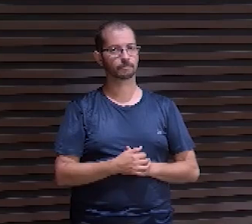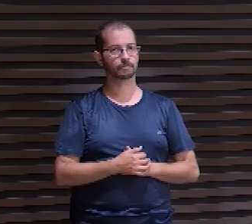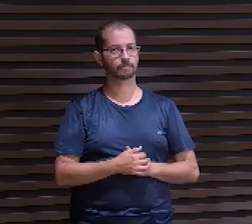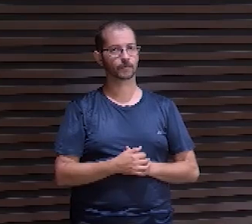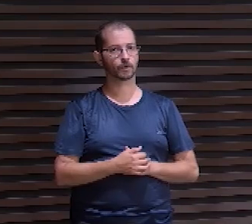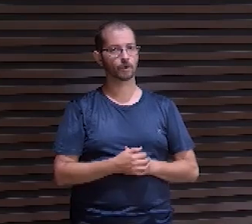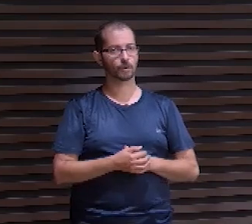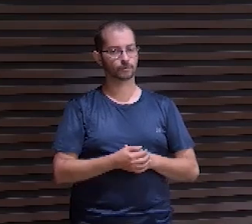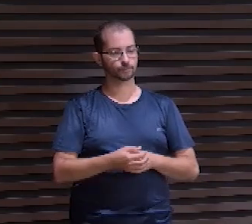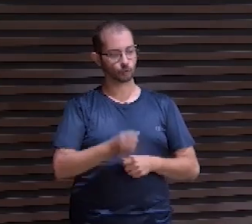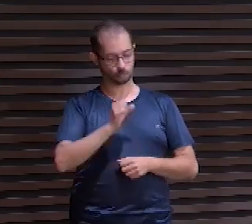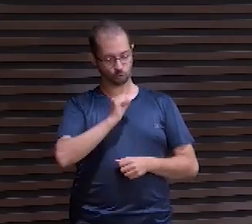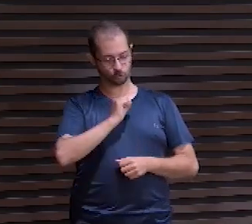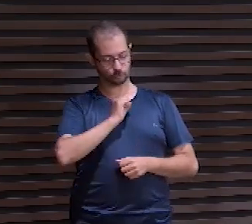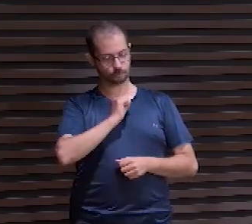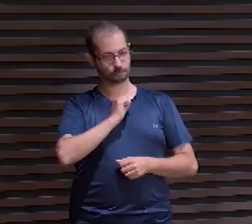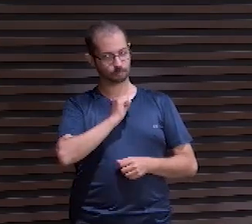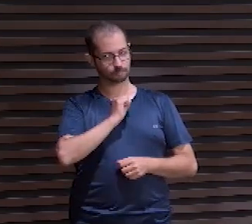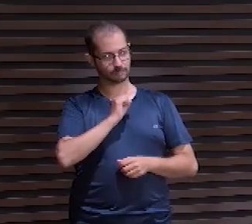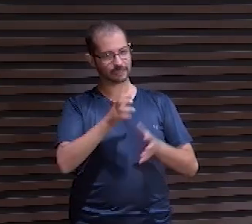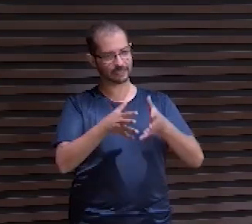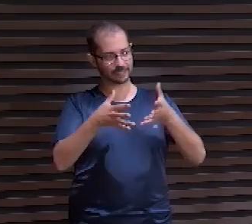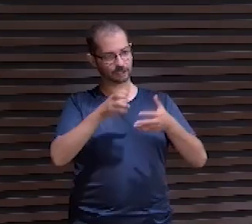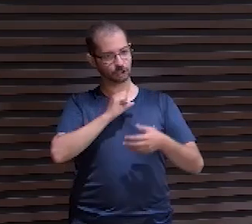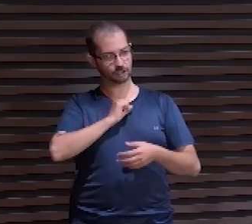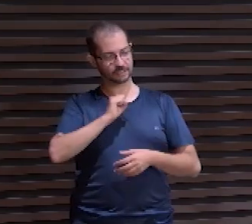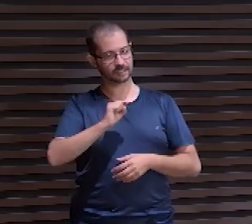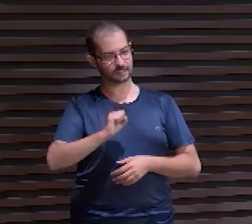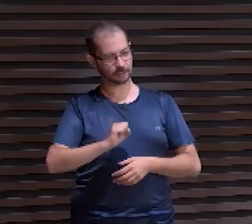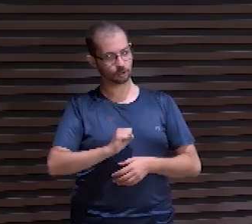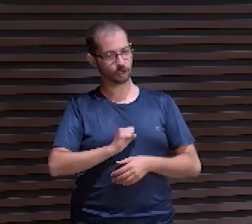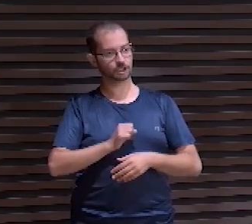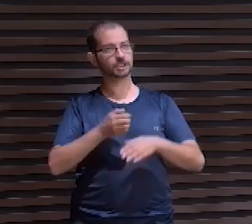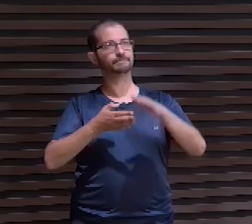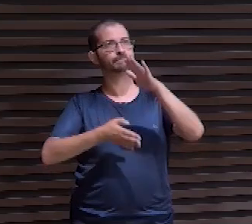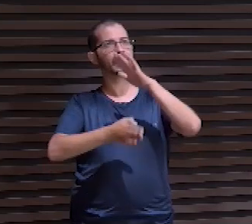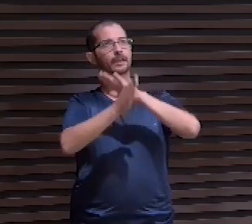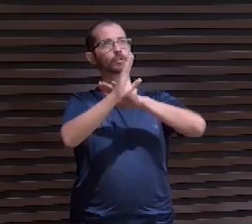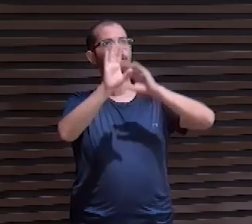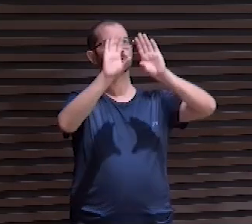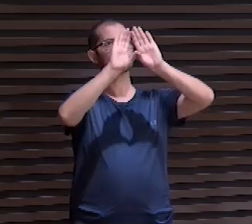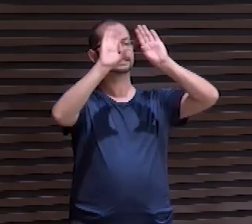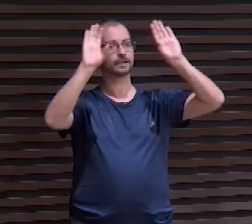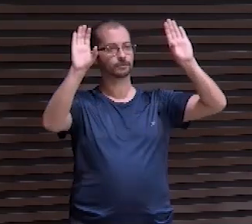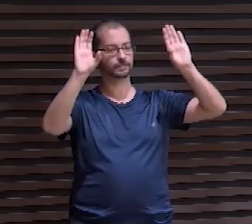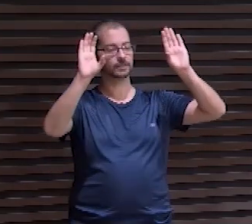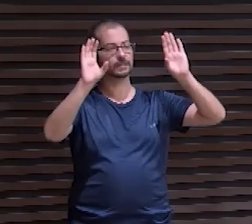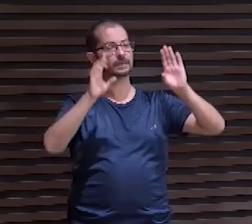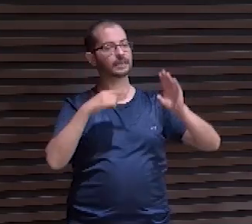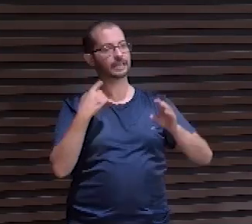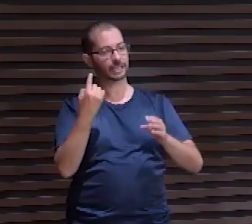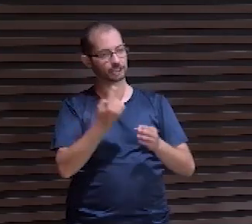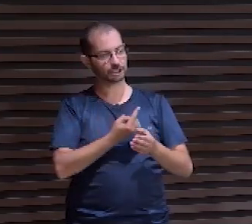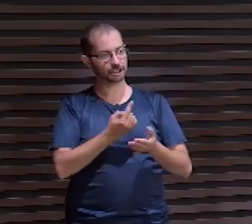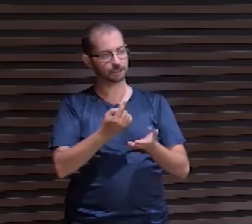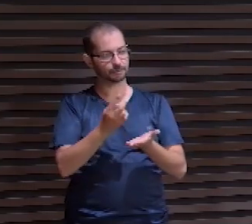sumo sacerdote que penetrou os céus, conservemos firmes a nossa